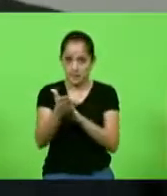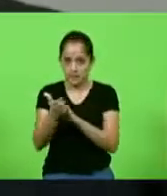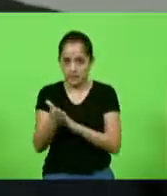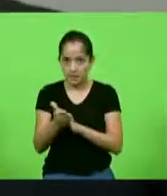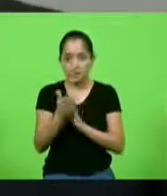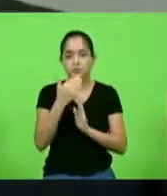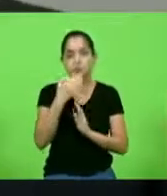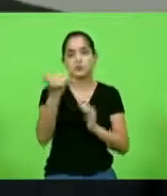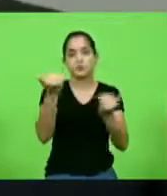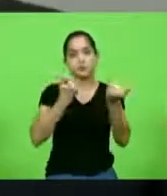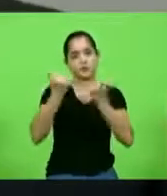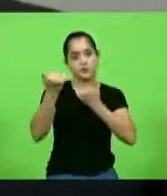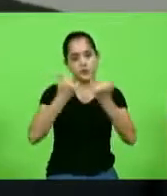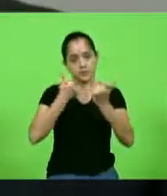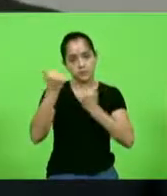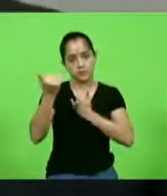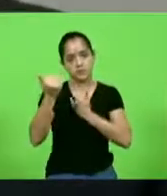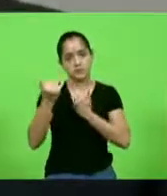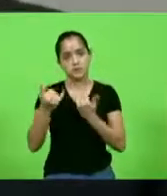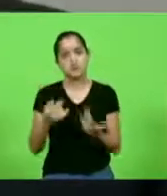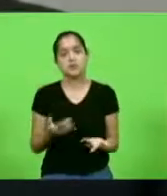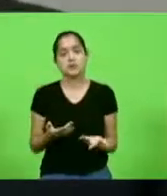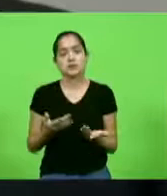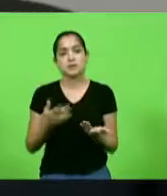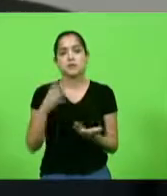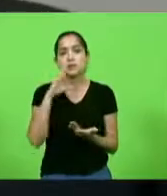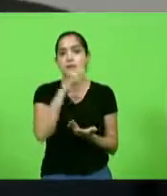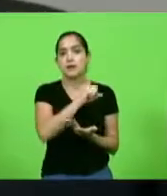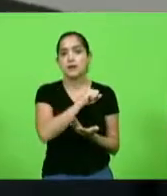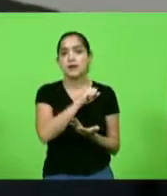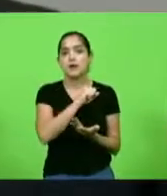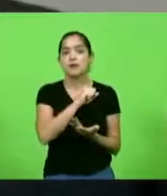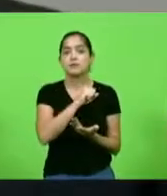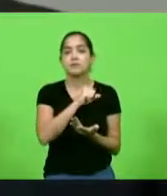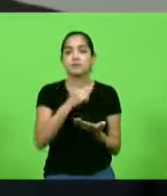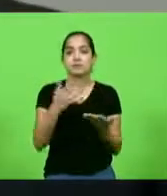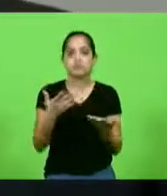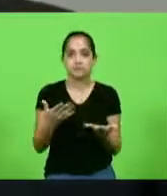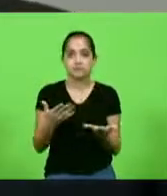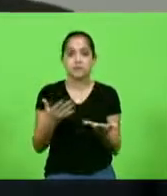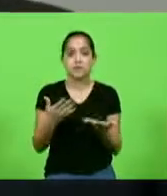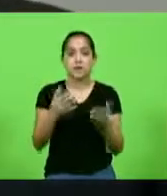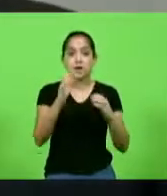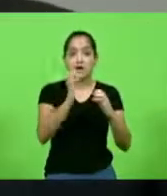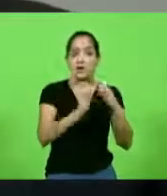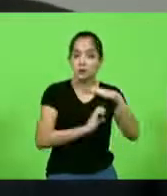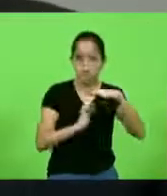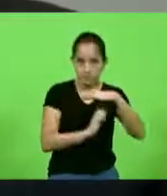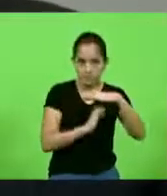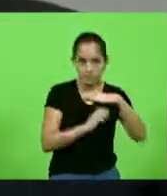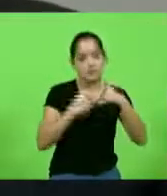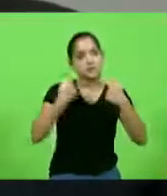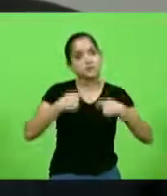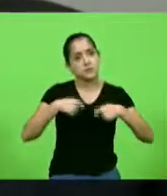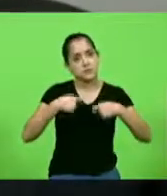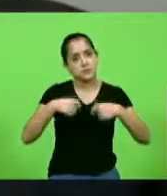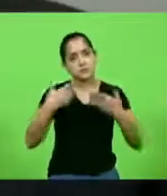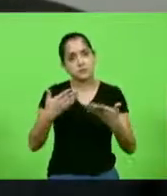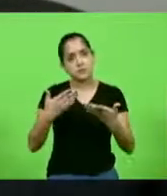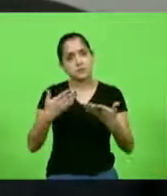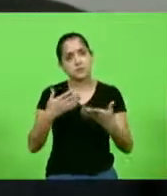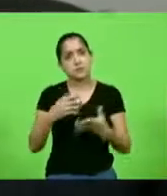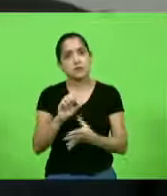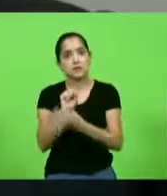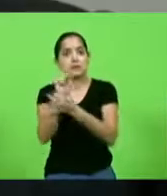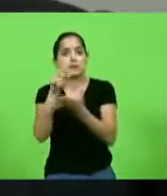informação, espero que receba de forma muito rápida e célere, porque os empresários precisam sim agora, não dá para ter garantia real, não